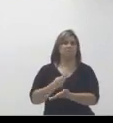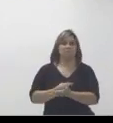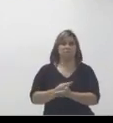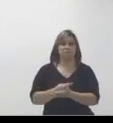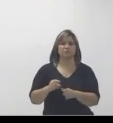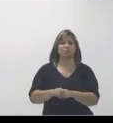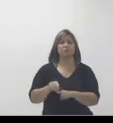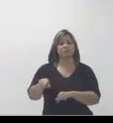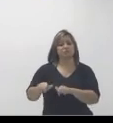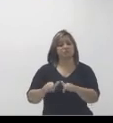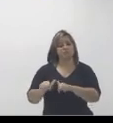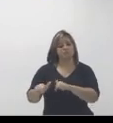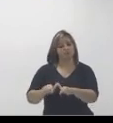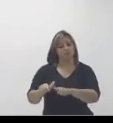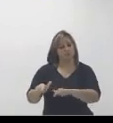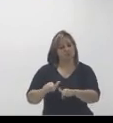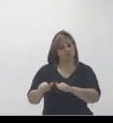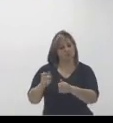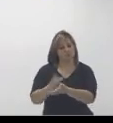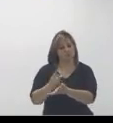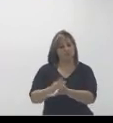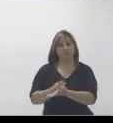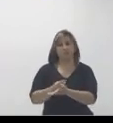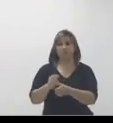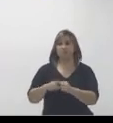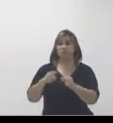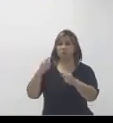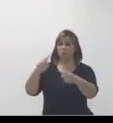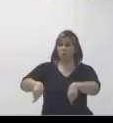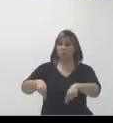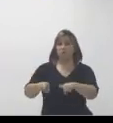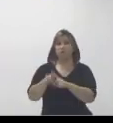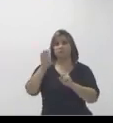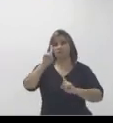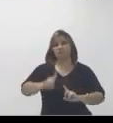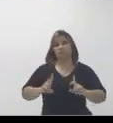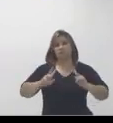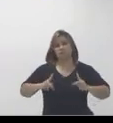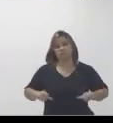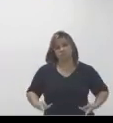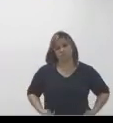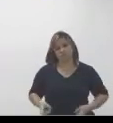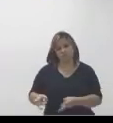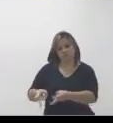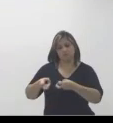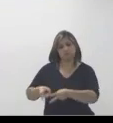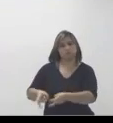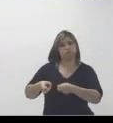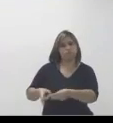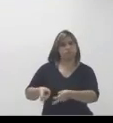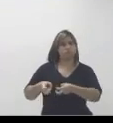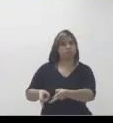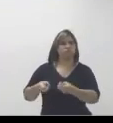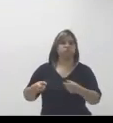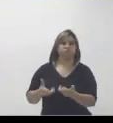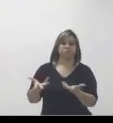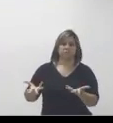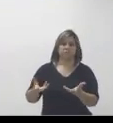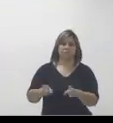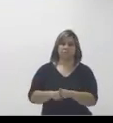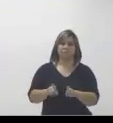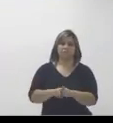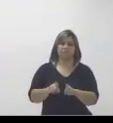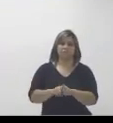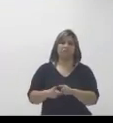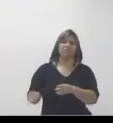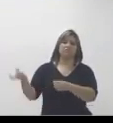de trabalho análogo ao escravo um dos direitos humanos exploração e c e incidência de